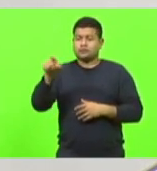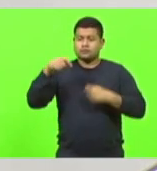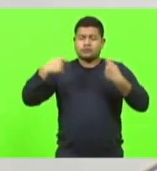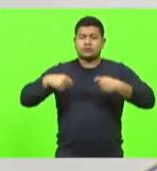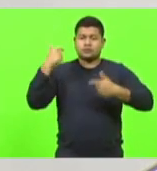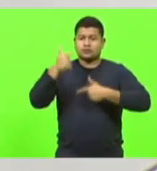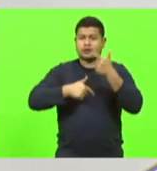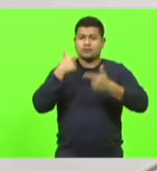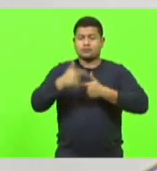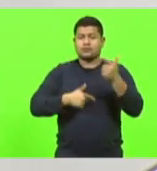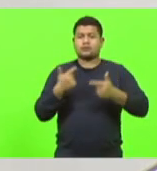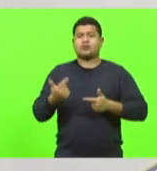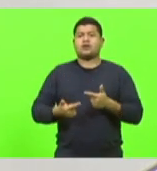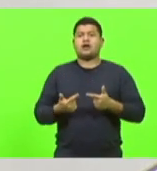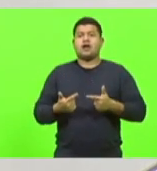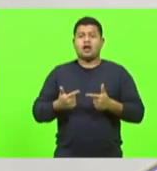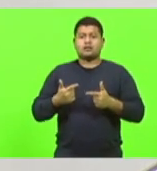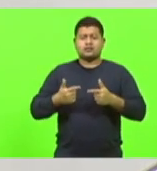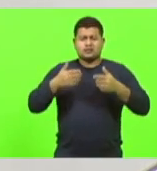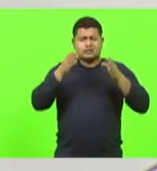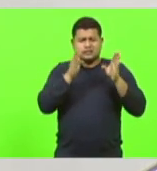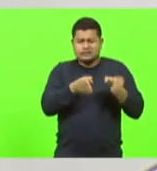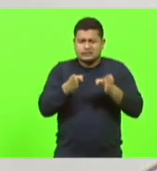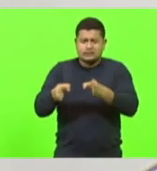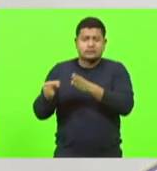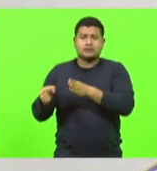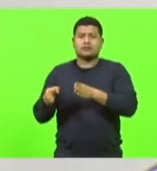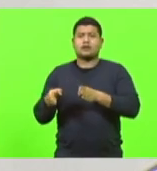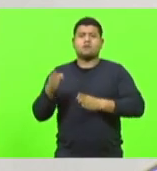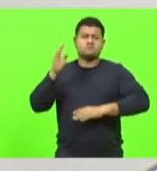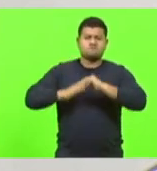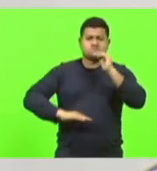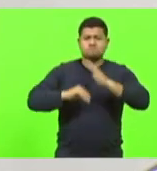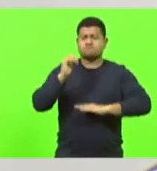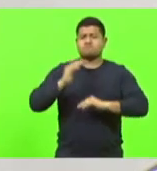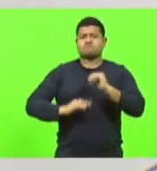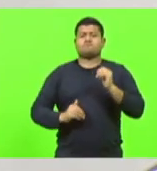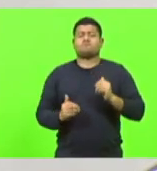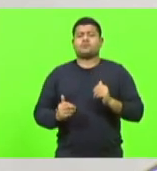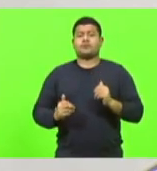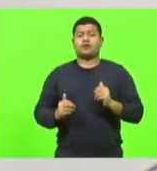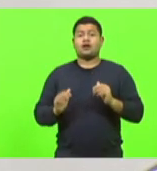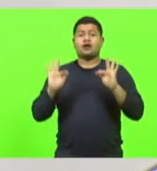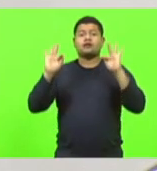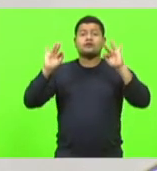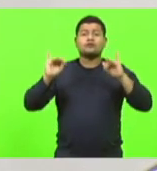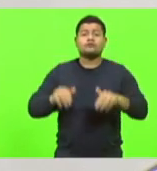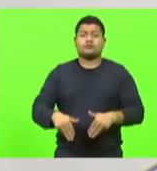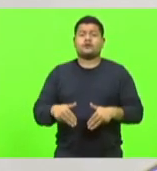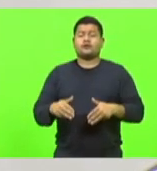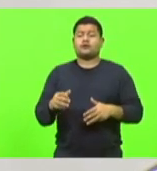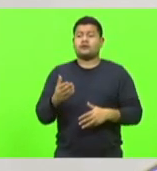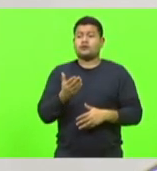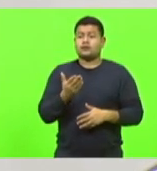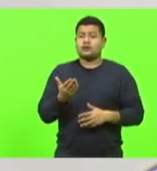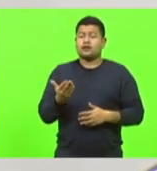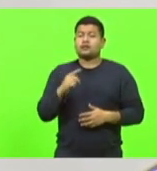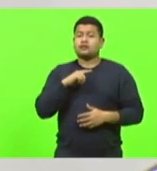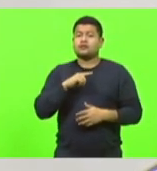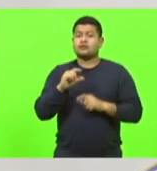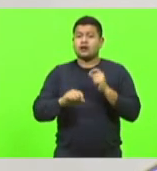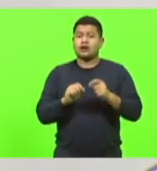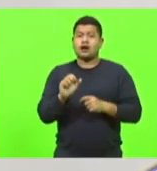sido idade competência e ao final o que vai restar é uma